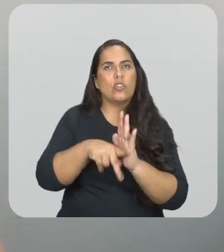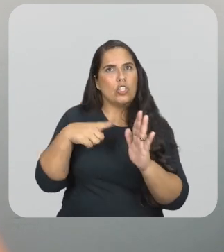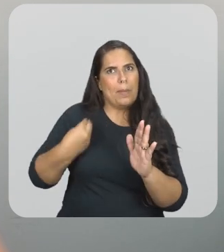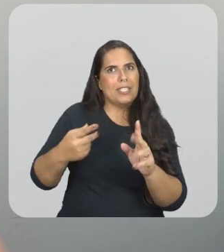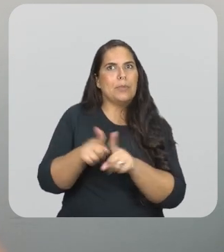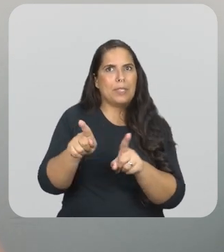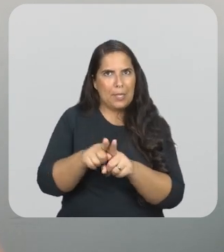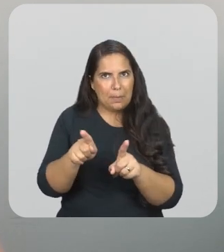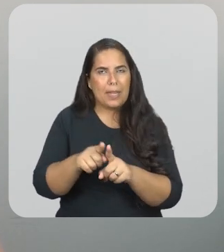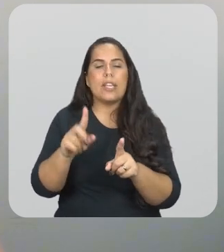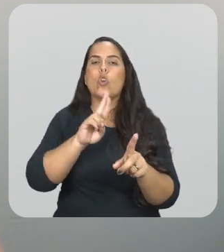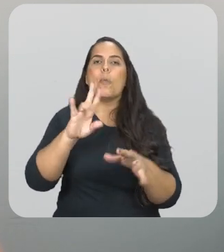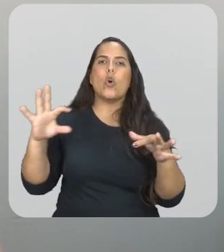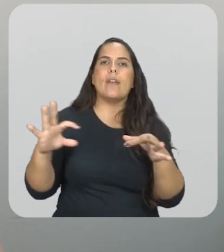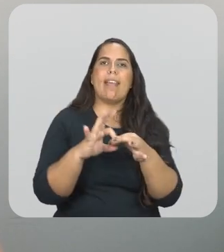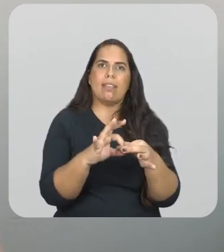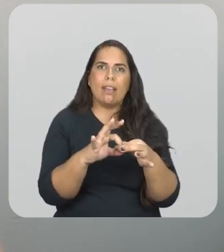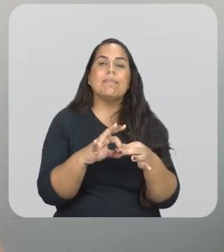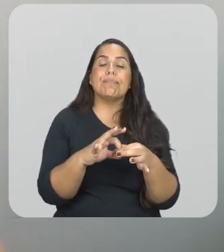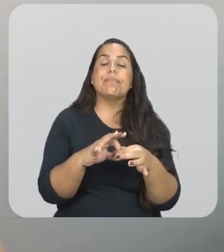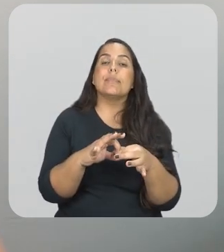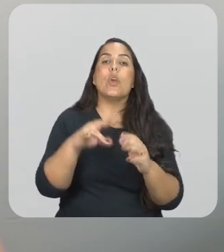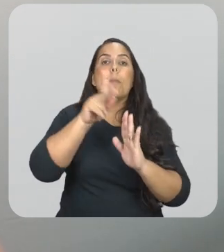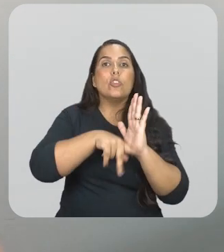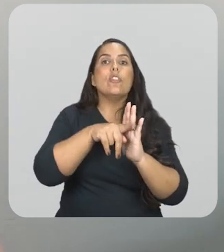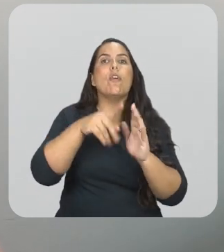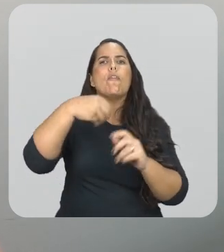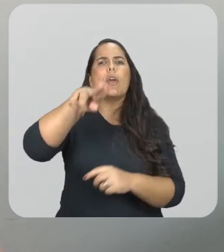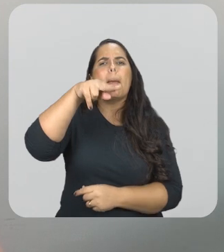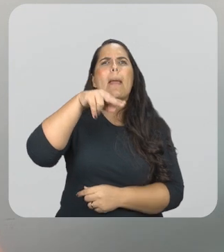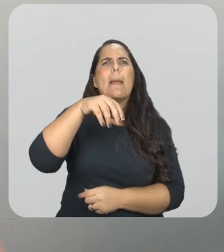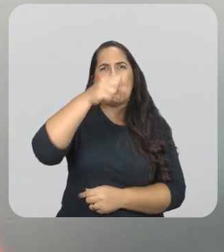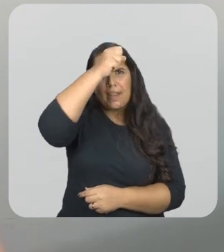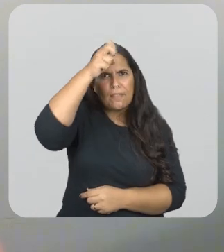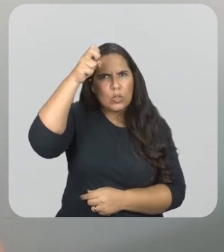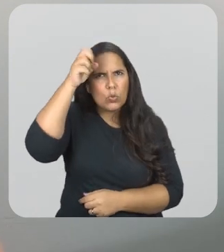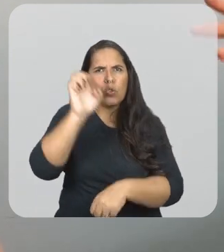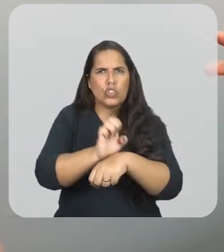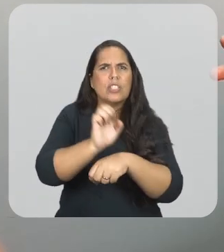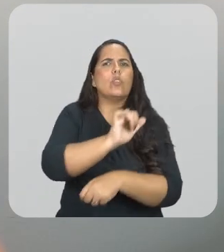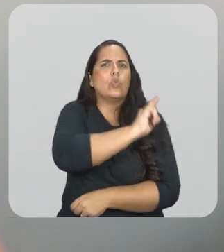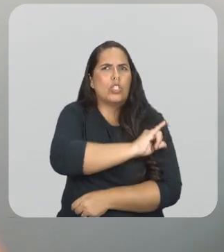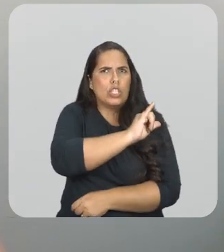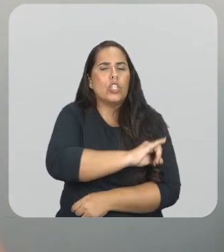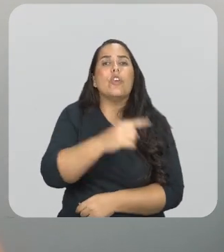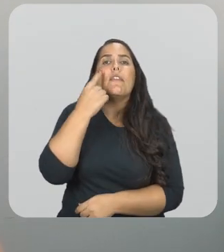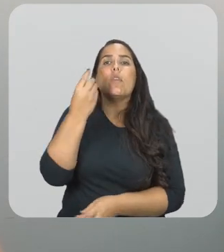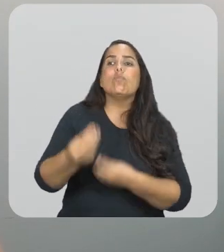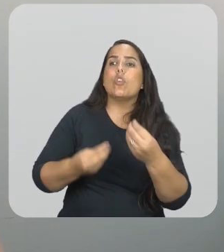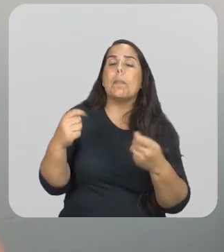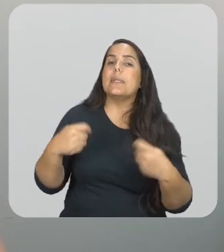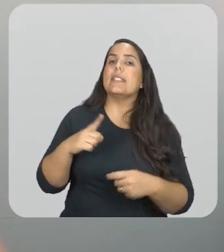estou, que é um projeto incrível chamado Conecta, que é um projeto que a gente foi para as prefeituras das cidades do estado do Rio de Janeiro ver